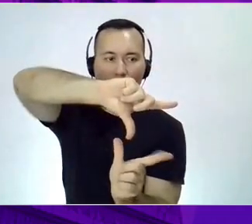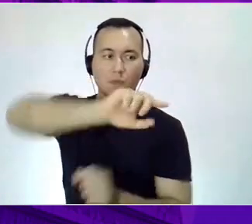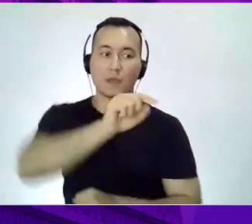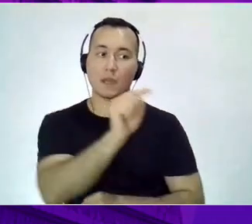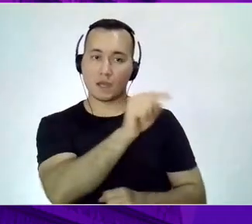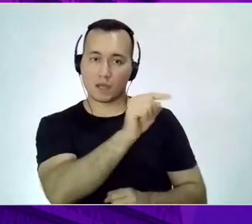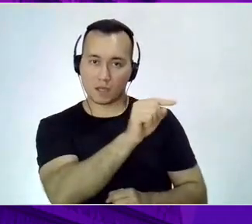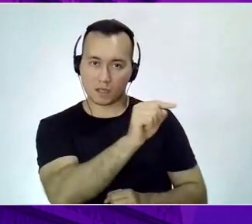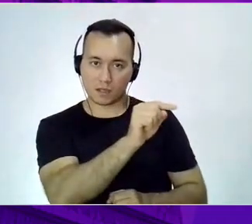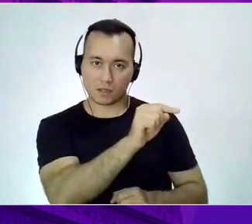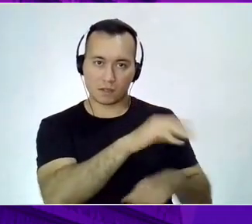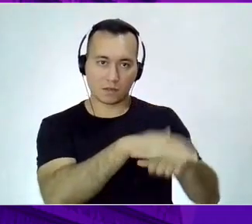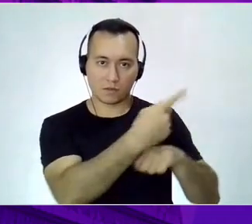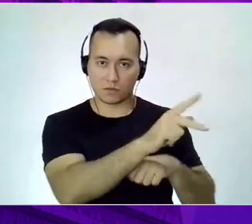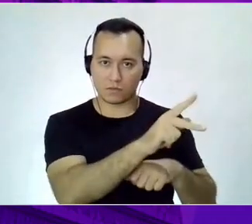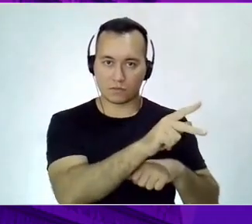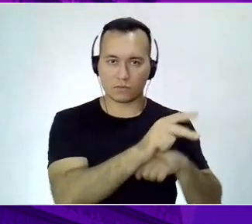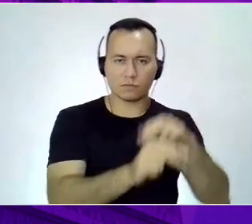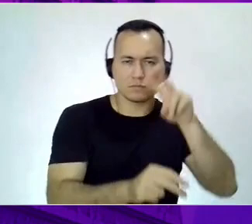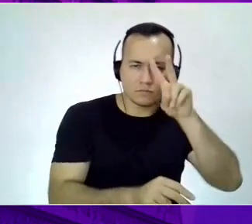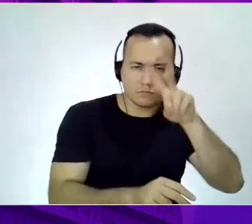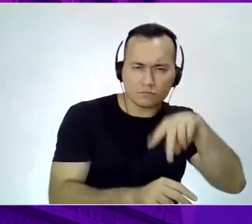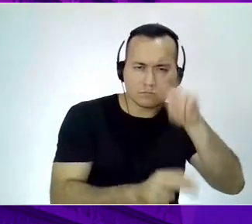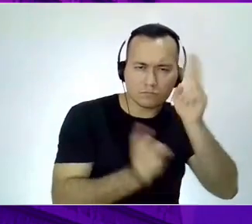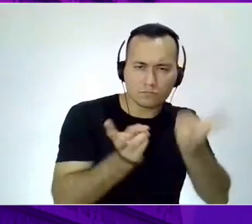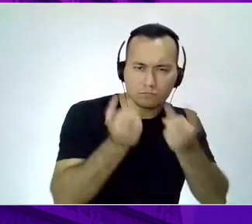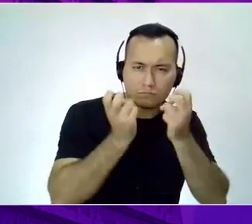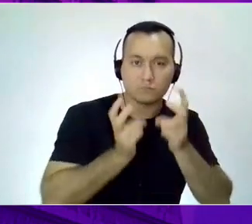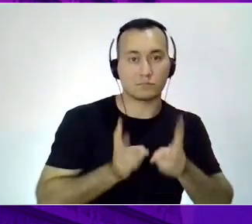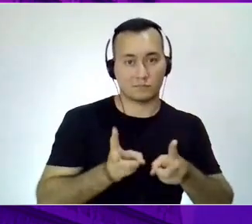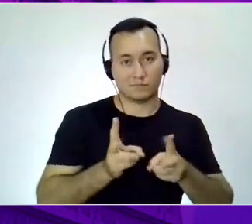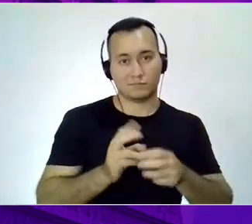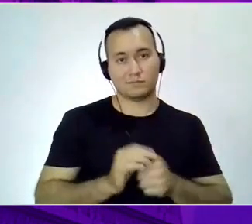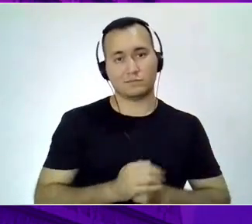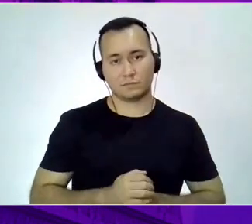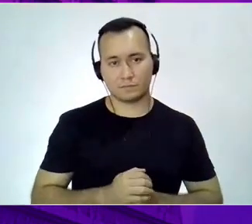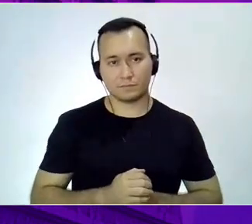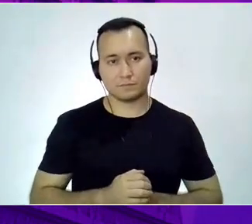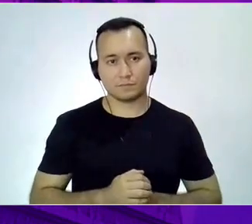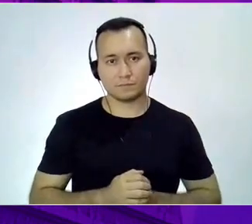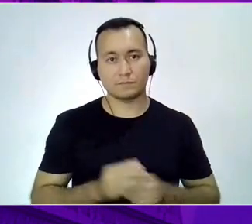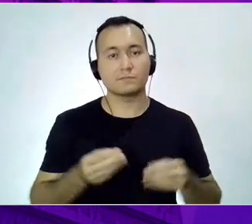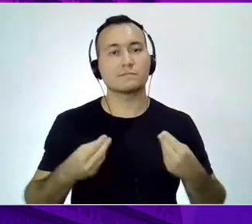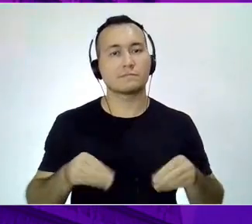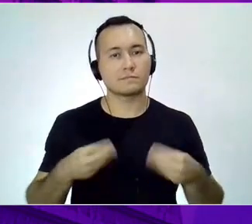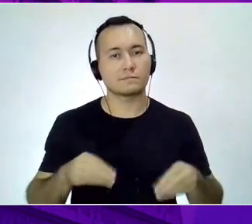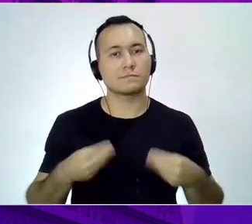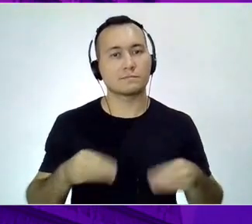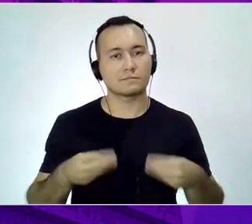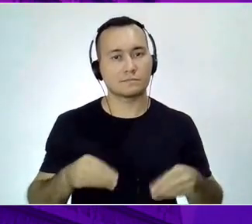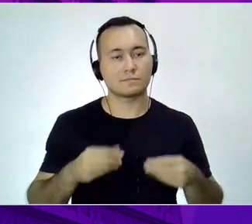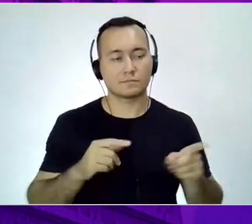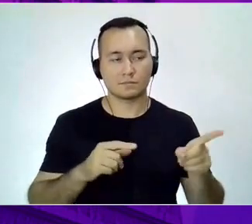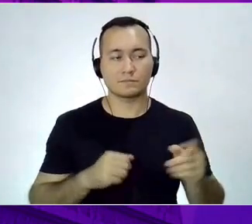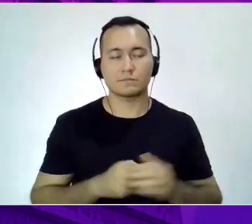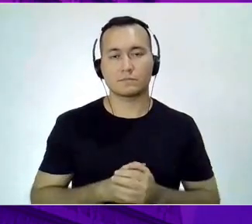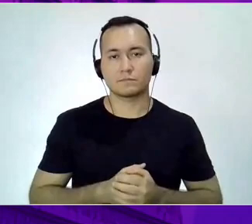monte de testes para um sistema que vão validar, no mínimo, a resiliência dele.